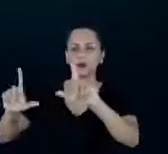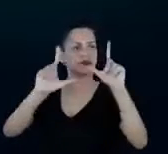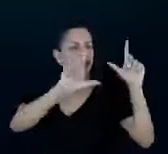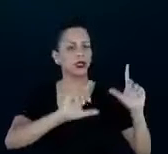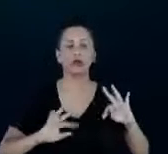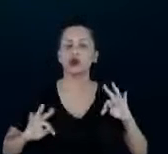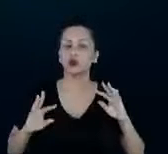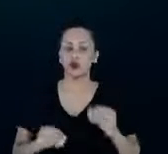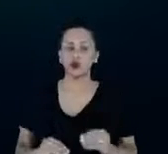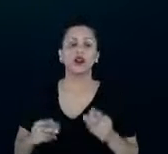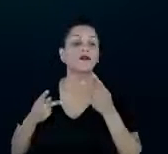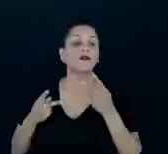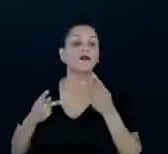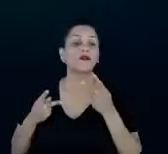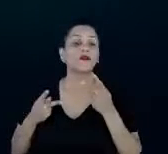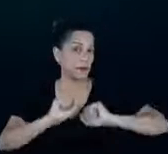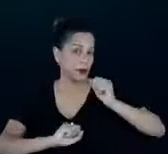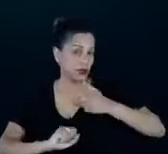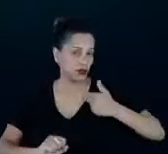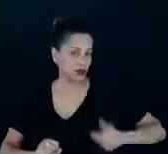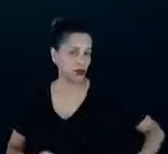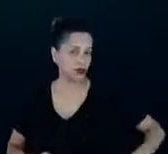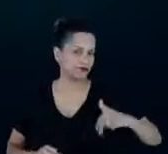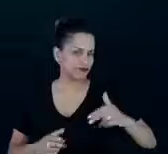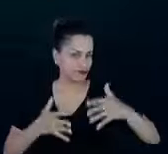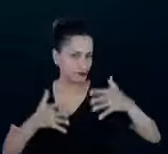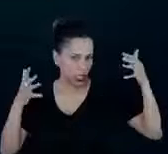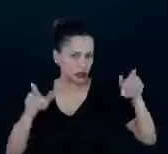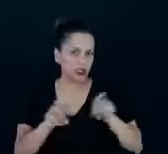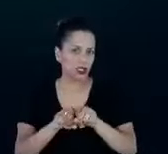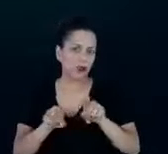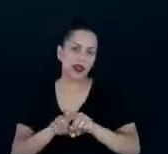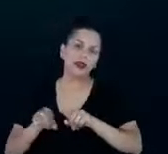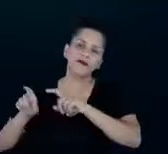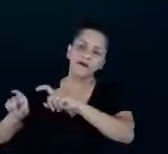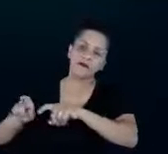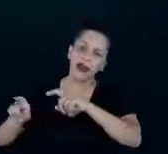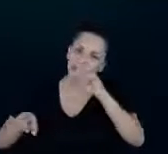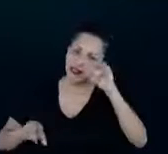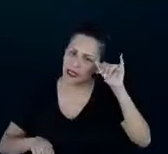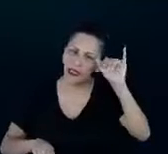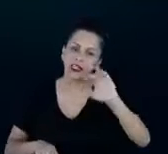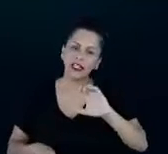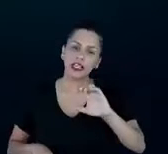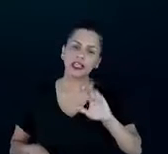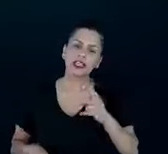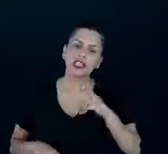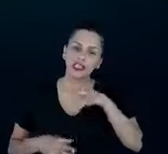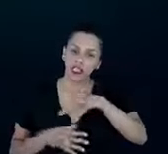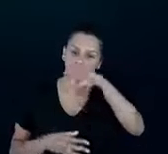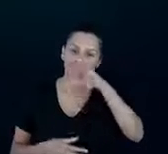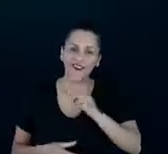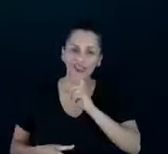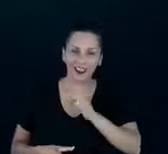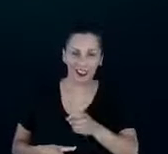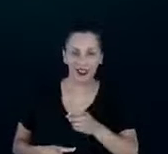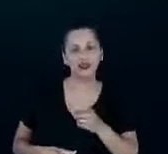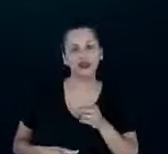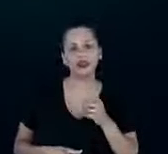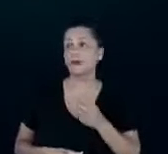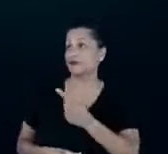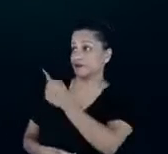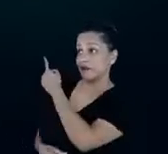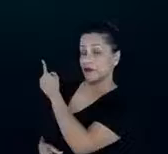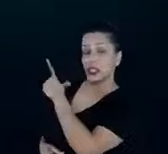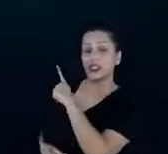algumas das grandes empresas chinesas Visitei por exemplo fazenda de chá verde essa Fazenda cultivava o tipo de chá